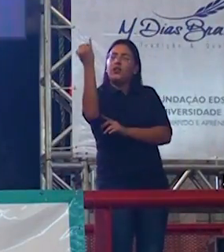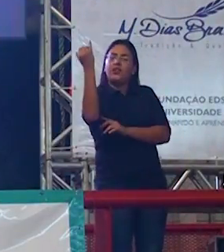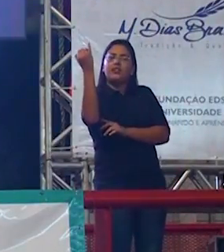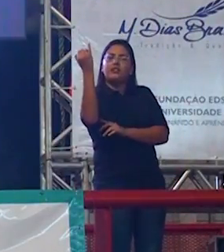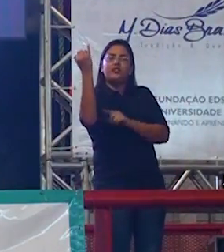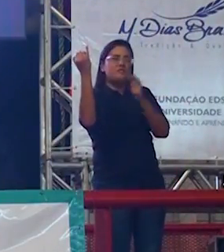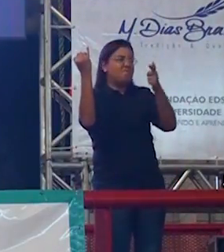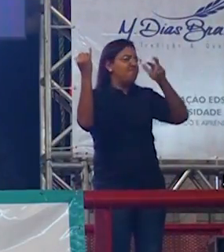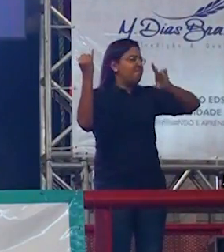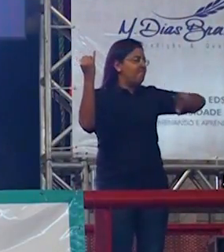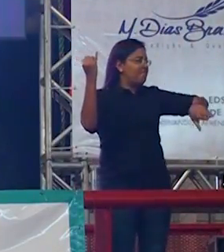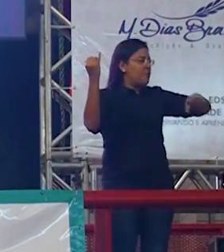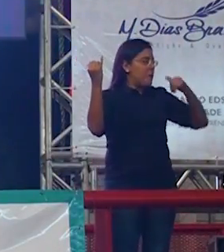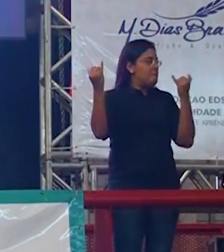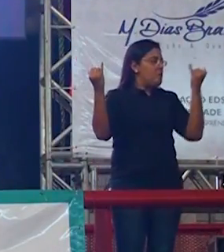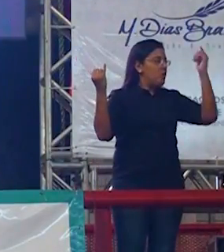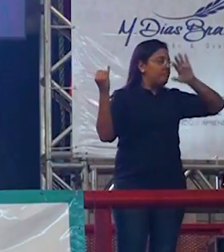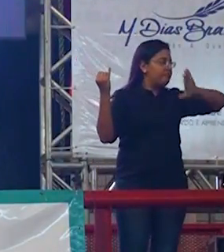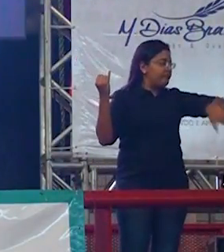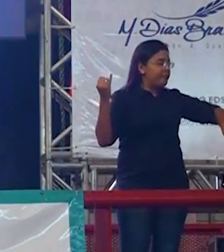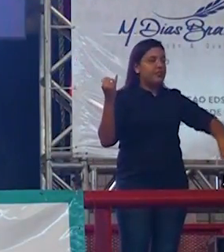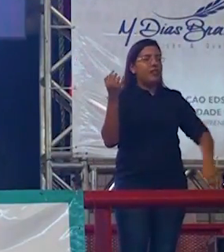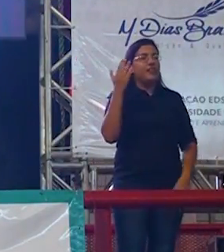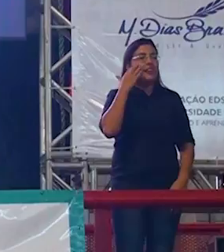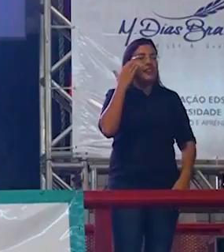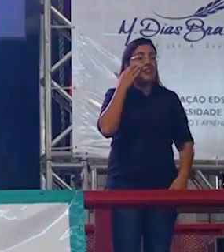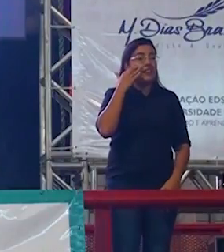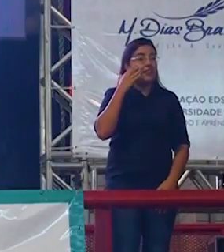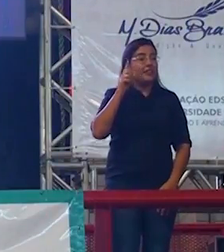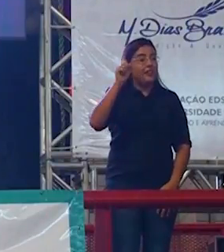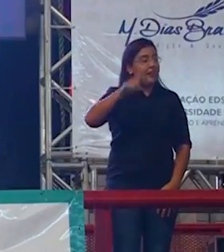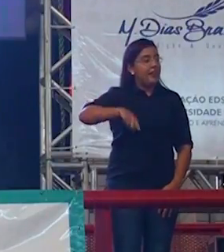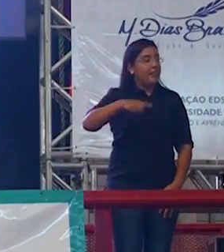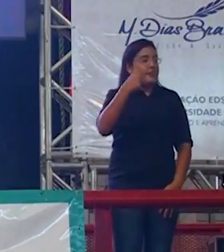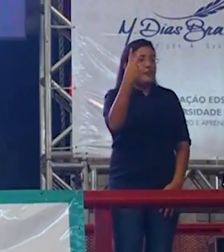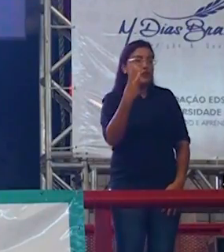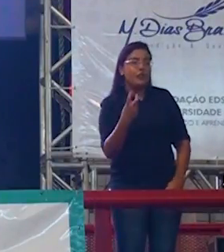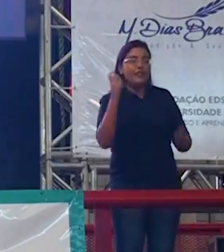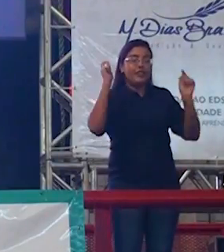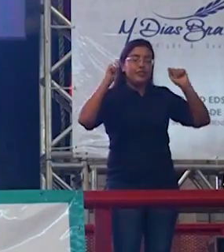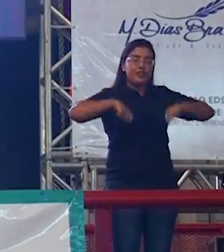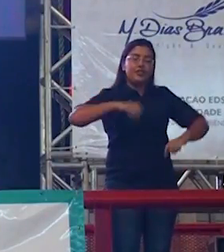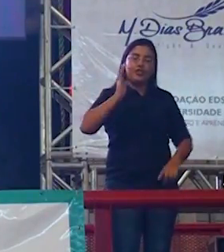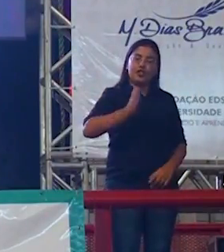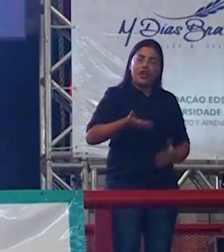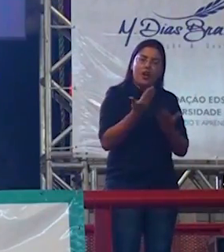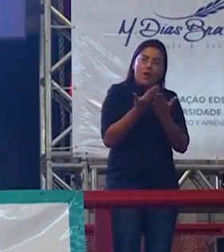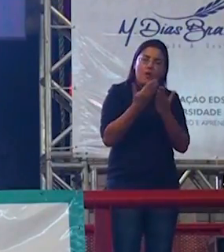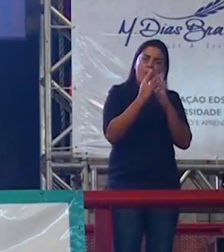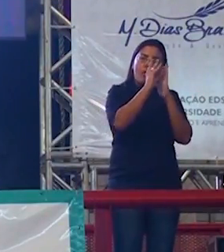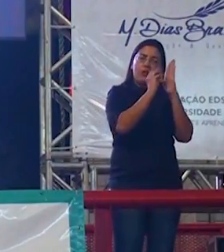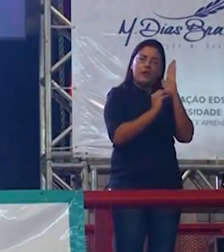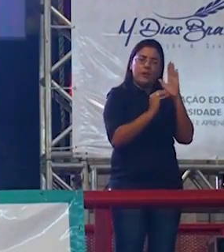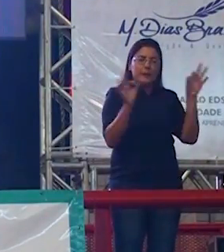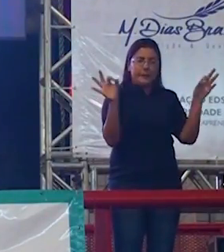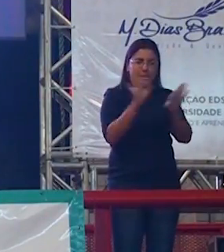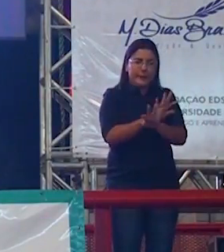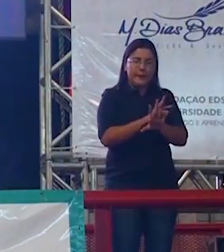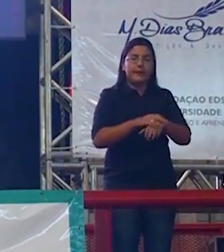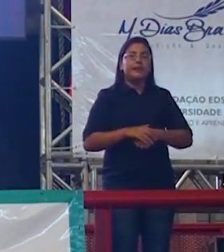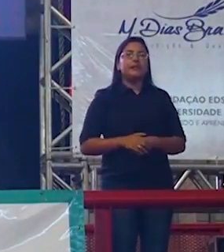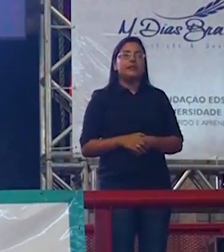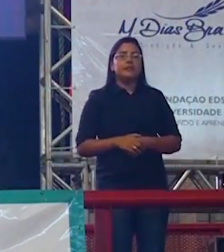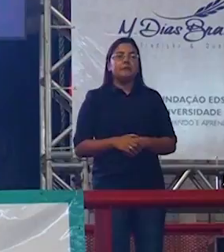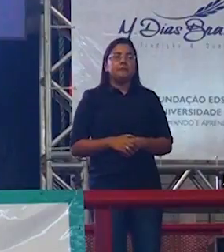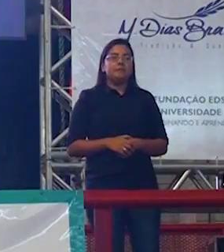importante, isso tem que ir para a memória de longo prazo. Já é a segunda vez que eu vejo esse conteúdo no prazo de